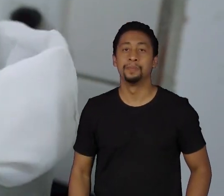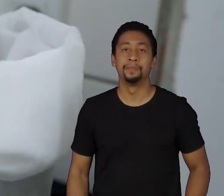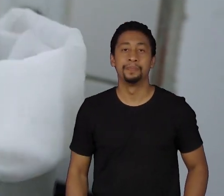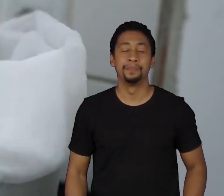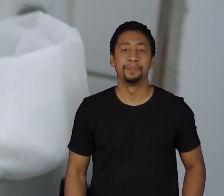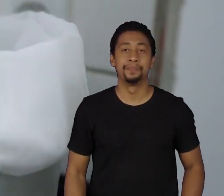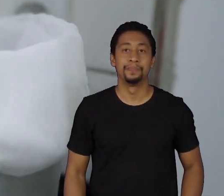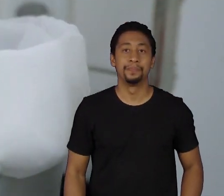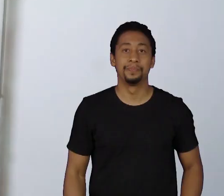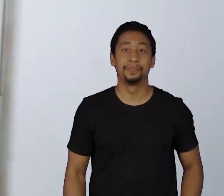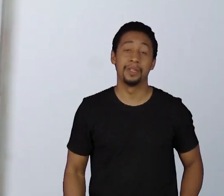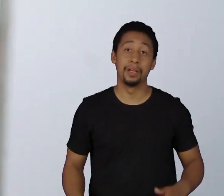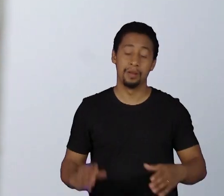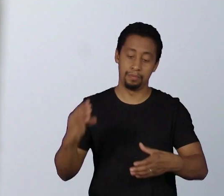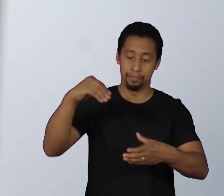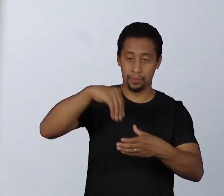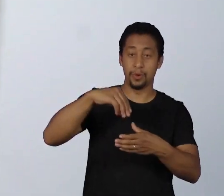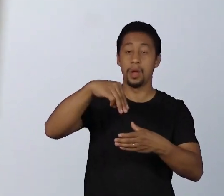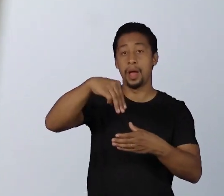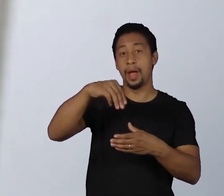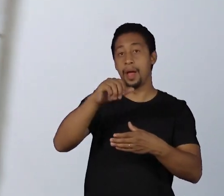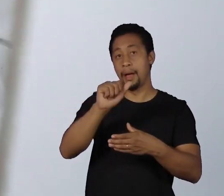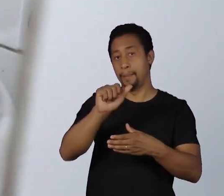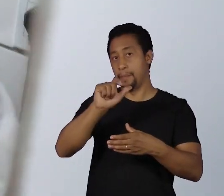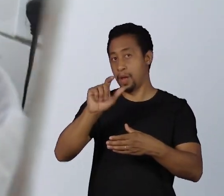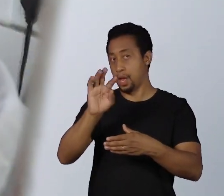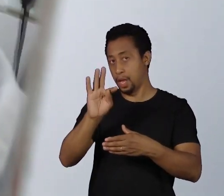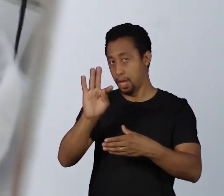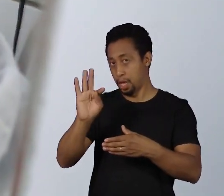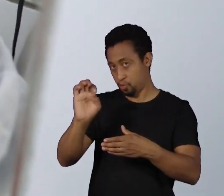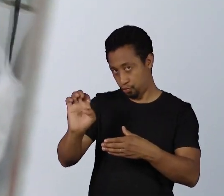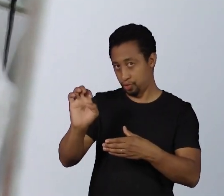Eu coloco malte dentro da panela.